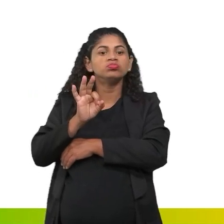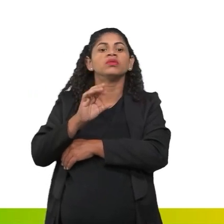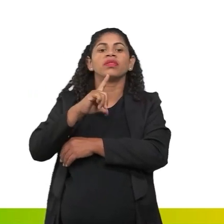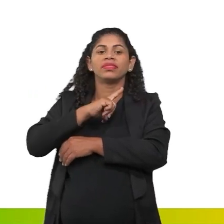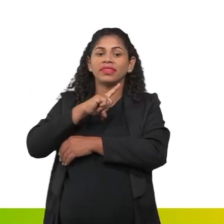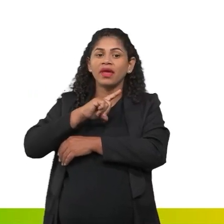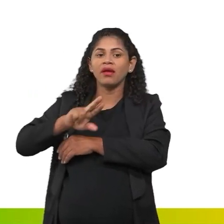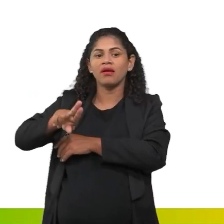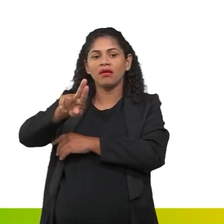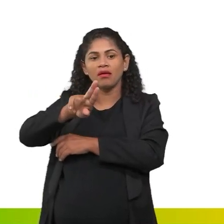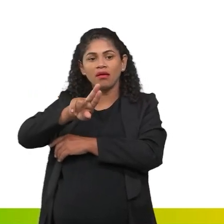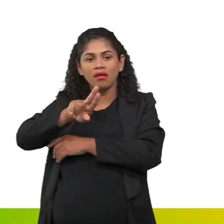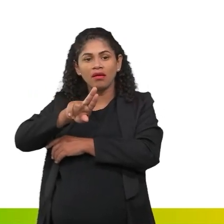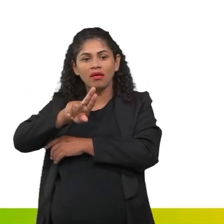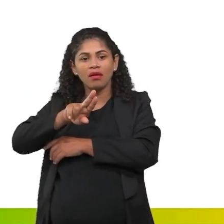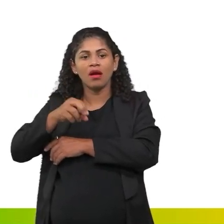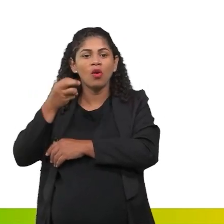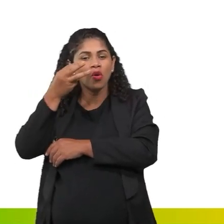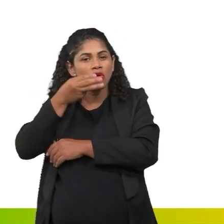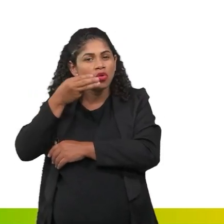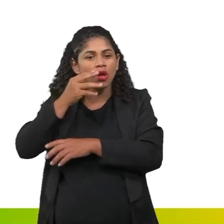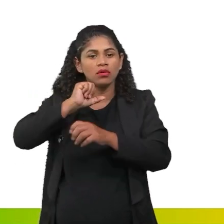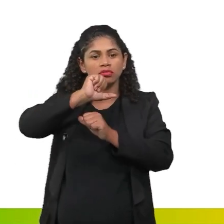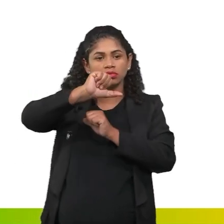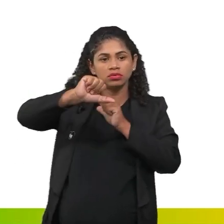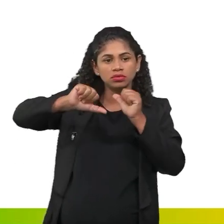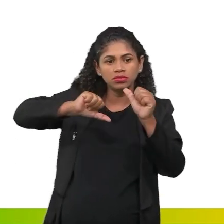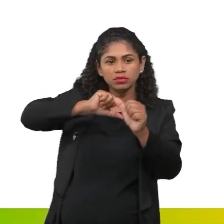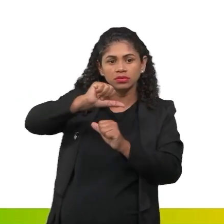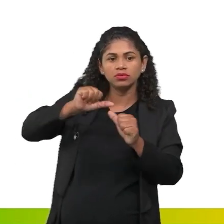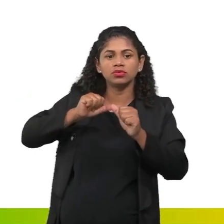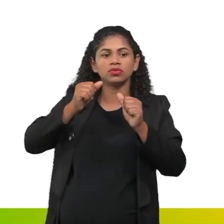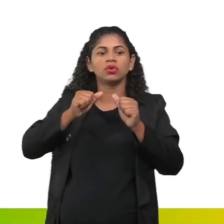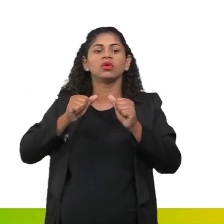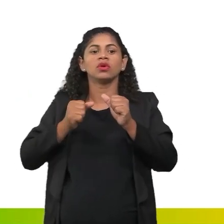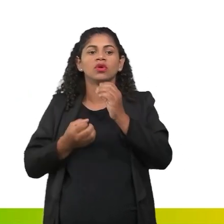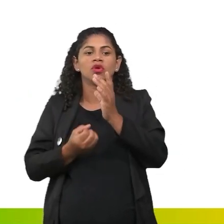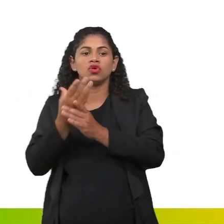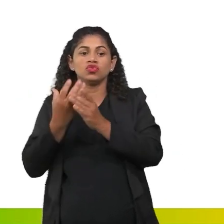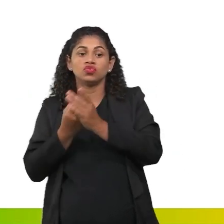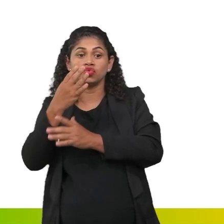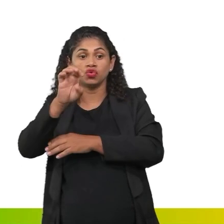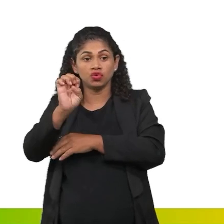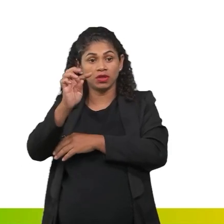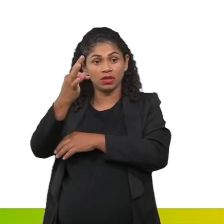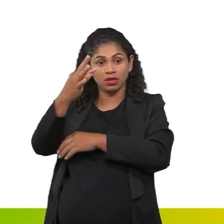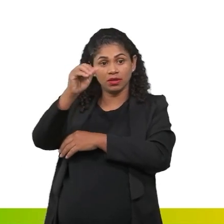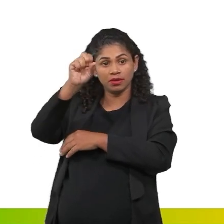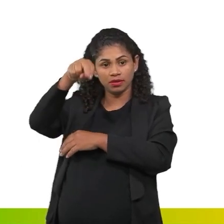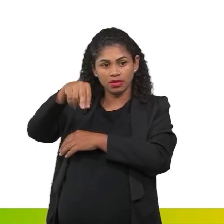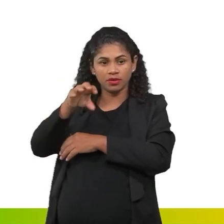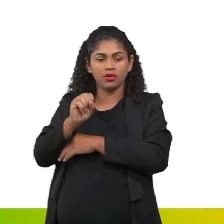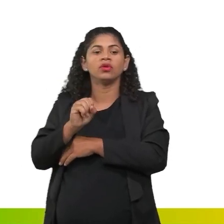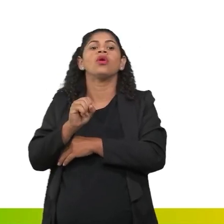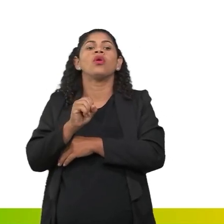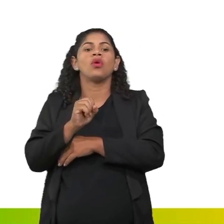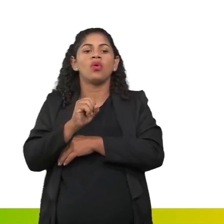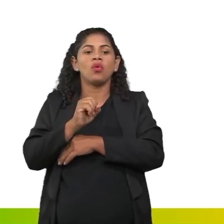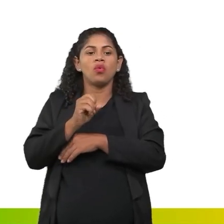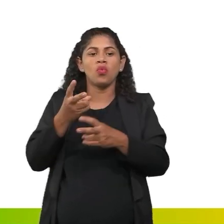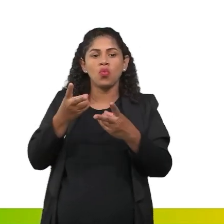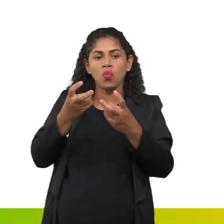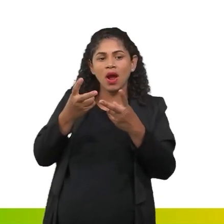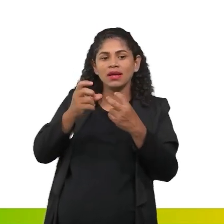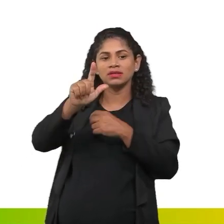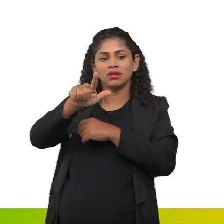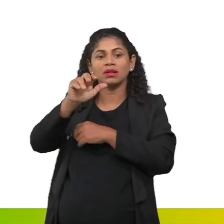oxigênio, em que a glicose é convertida em compostos como o etanol, ok, o ácido lático, ok, e o